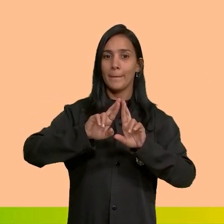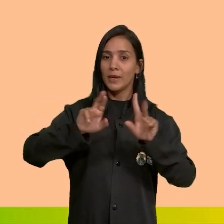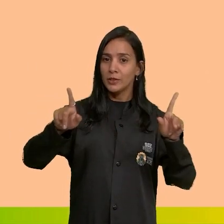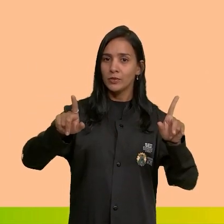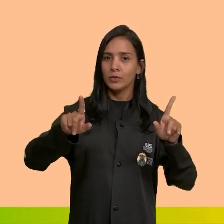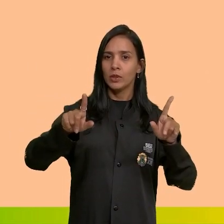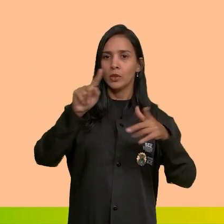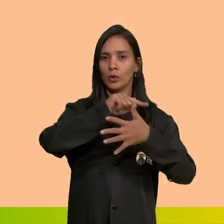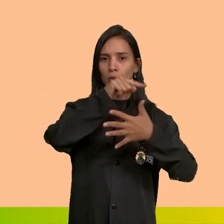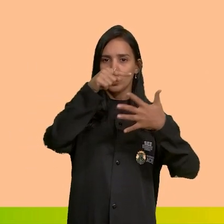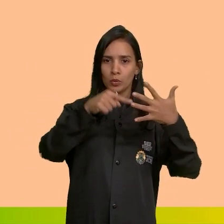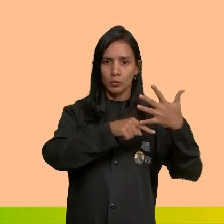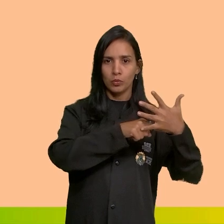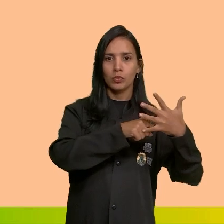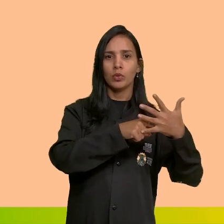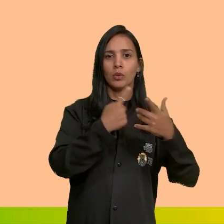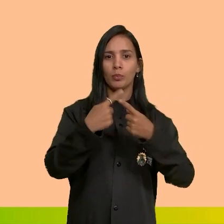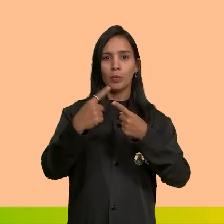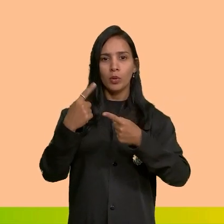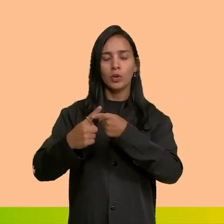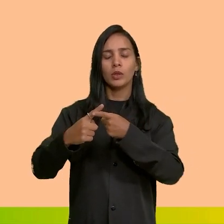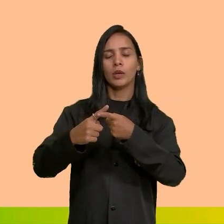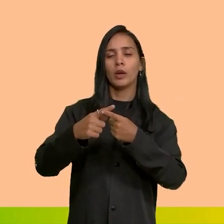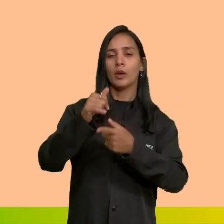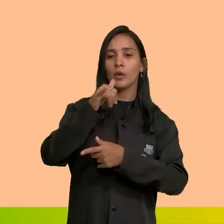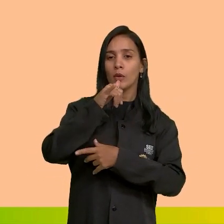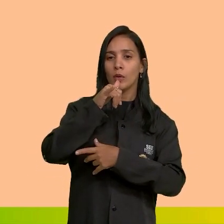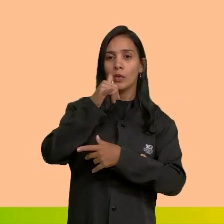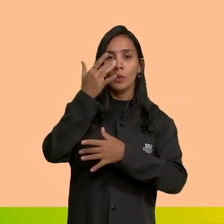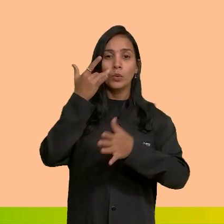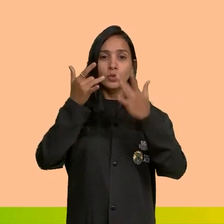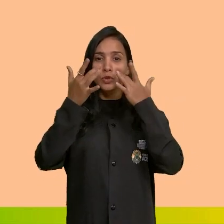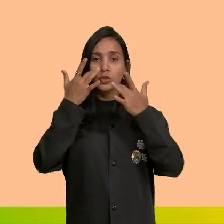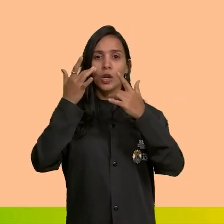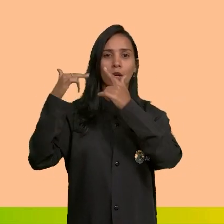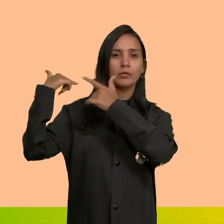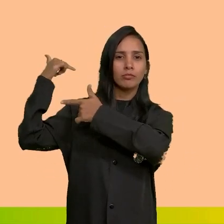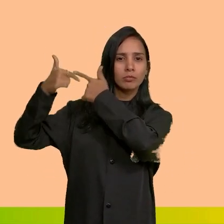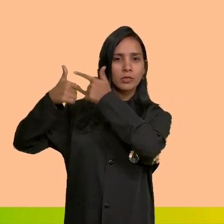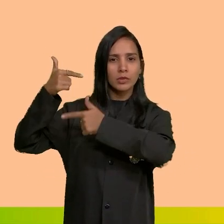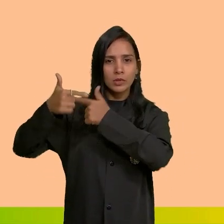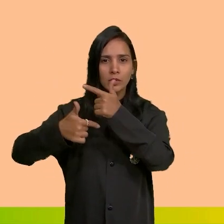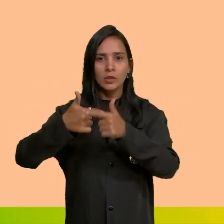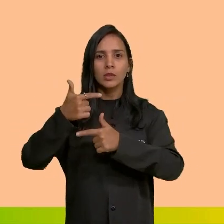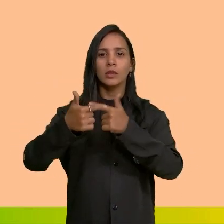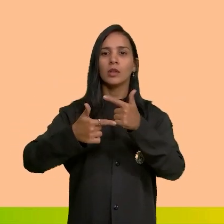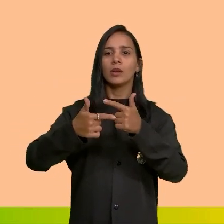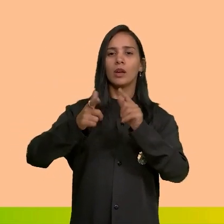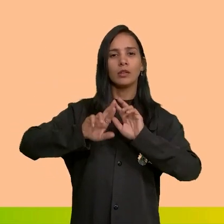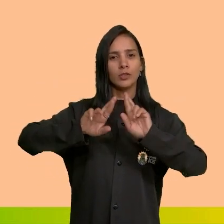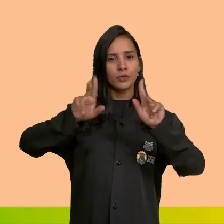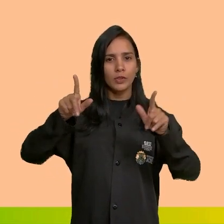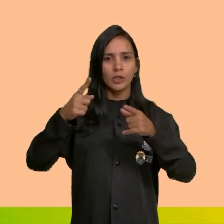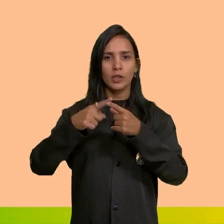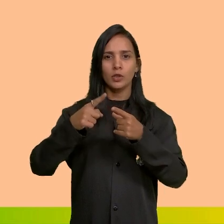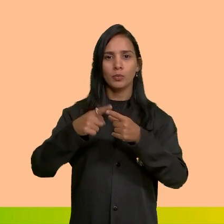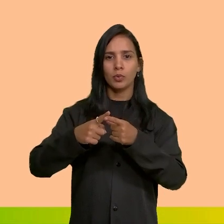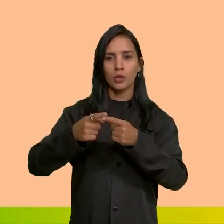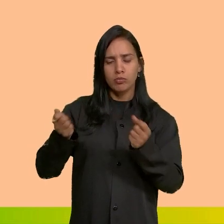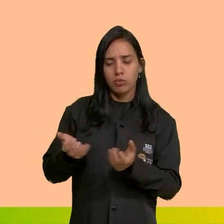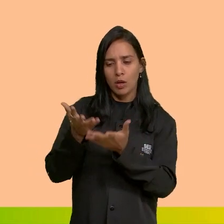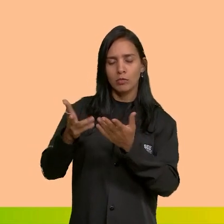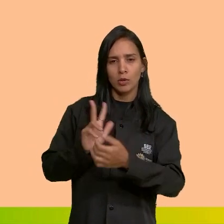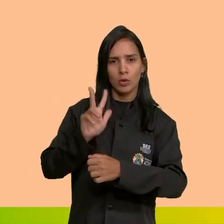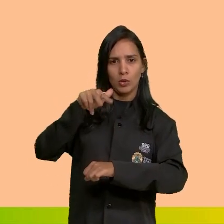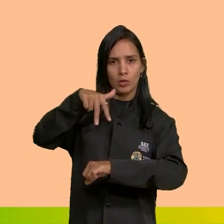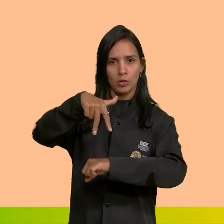tradicionais, o teatro épico visa romper a ilusão da realidade, encorajando a audiência a manter uma postura